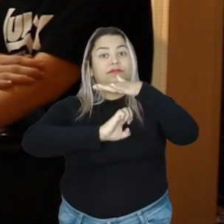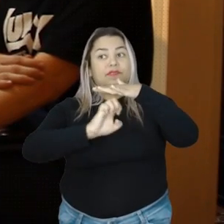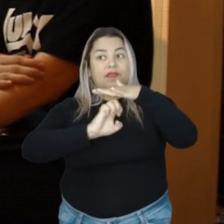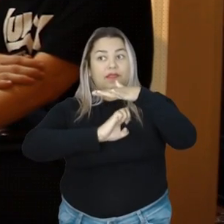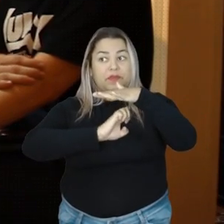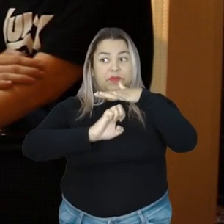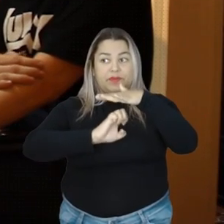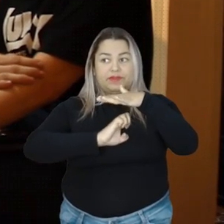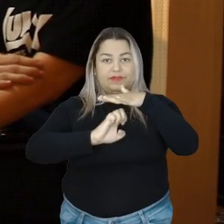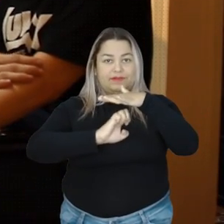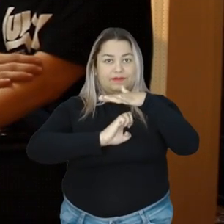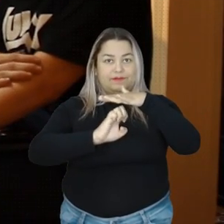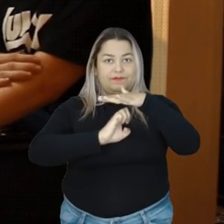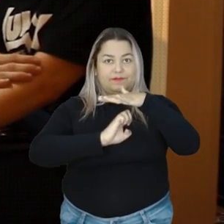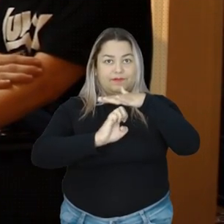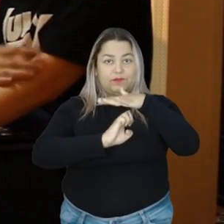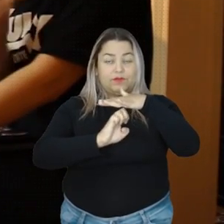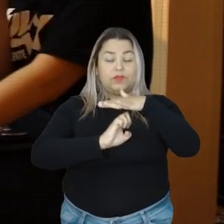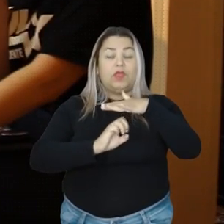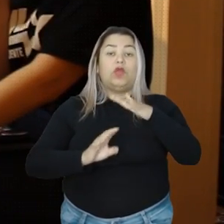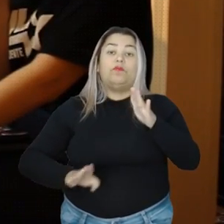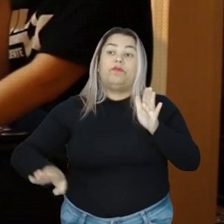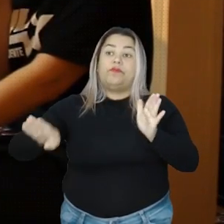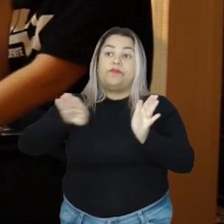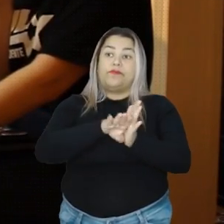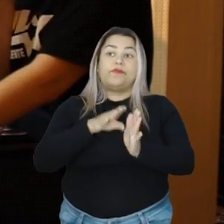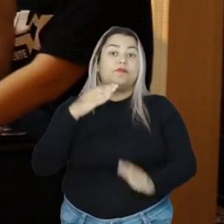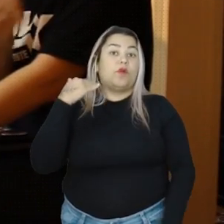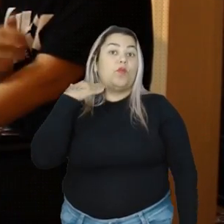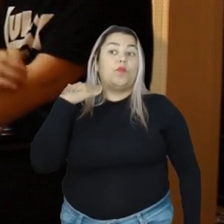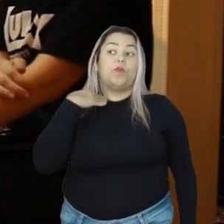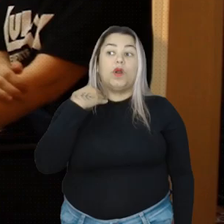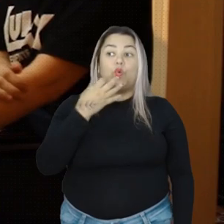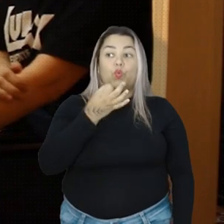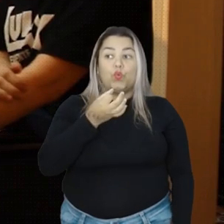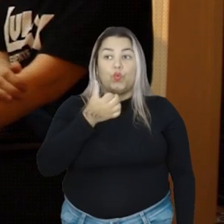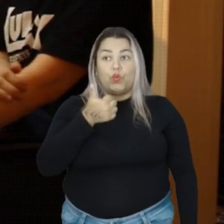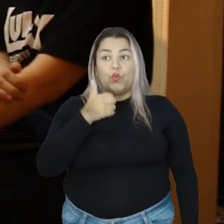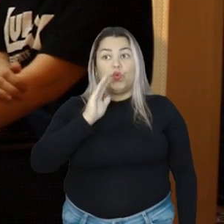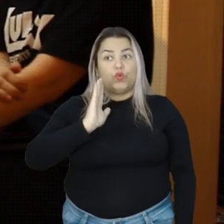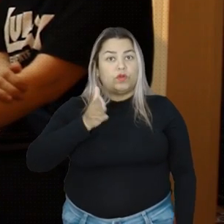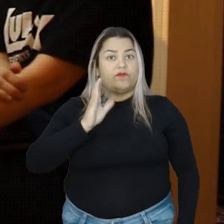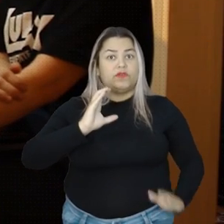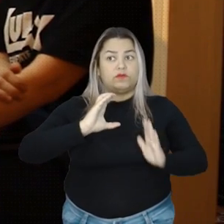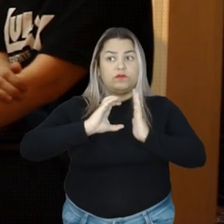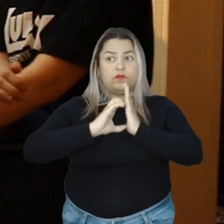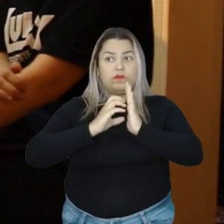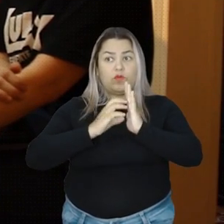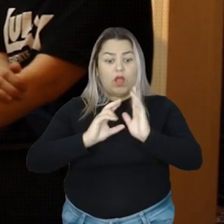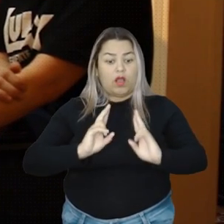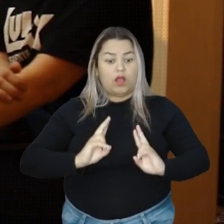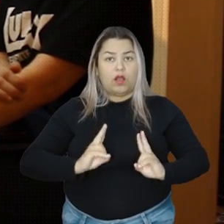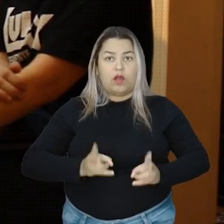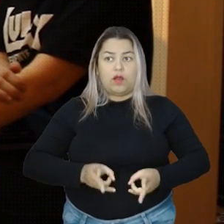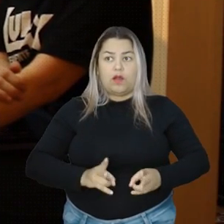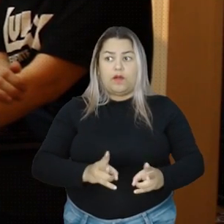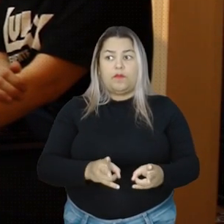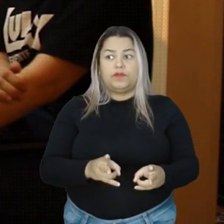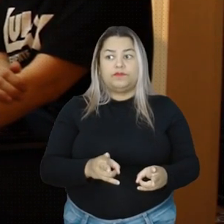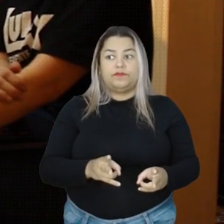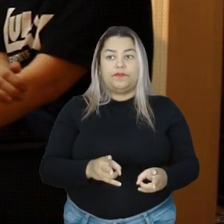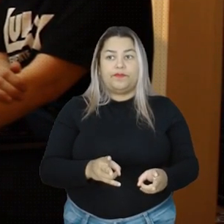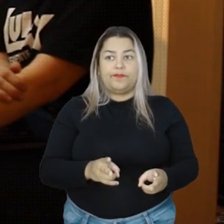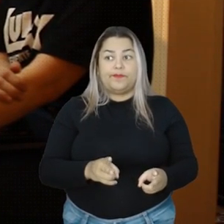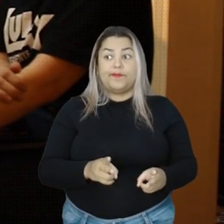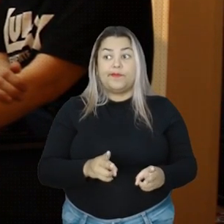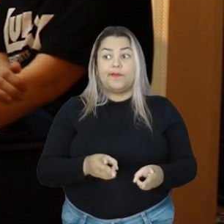jornal. Então, quando cheguei no banco em 61, eu já fiz concurso e era para contínuo, imagina. Foi